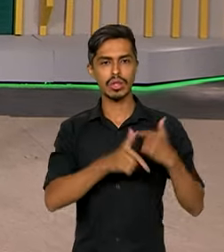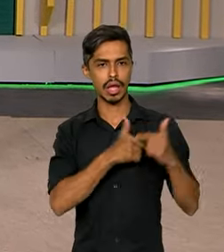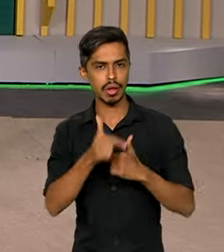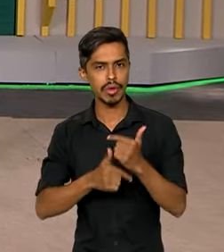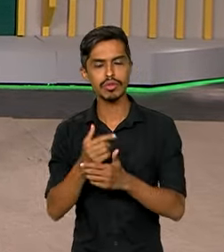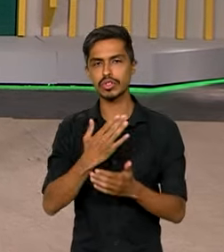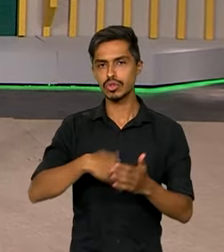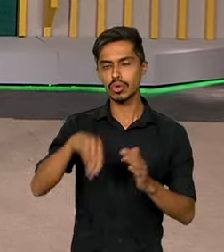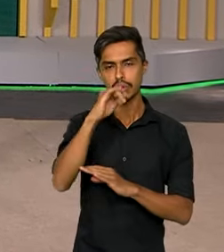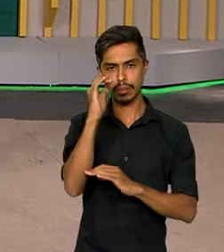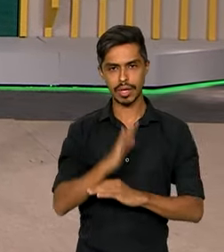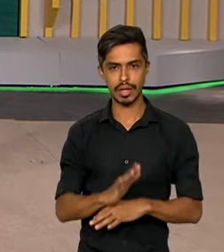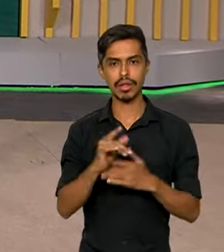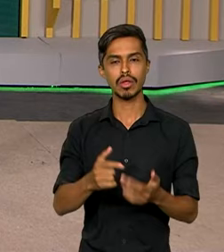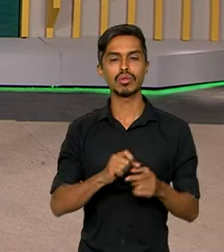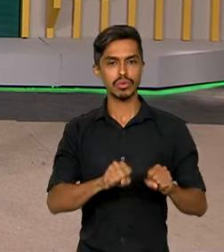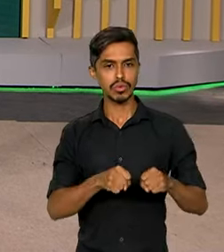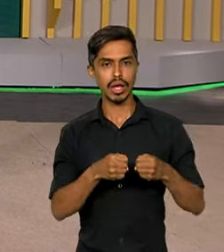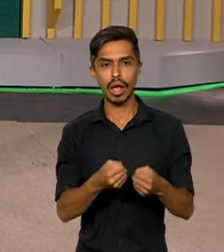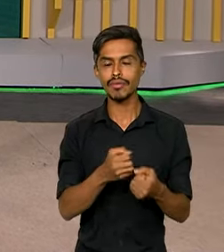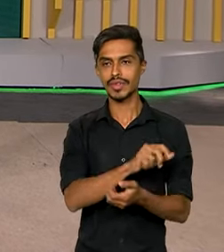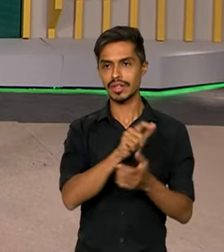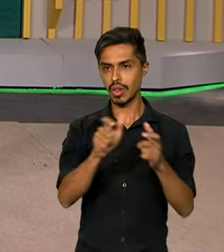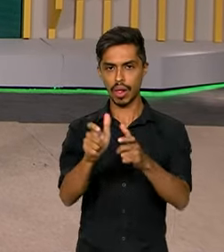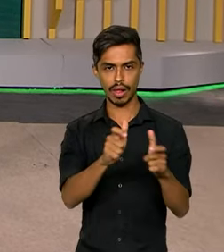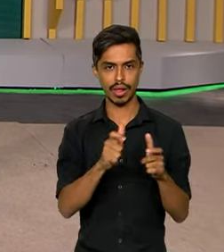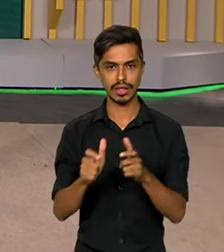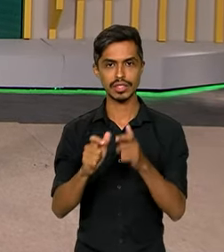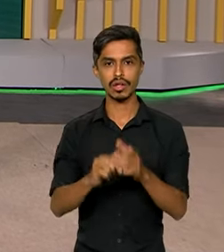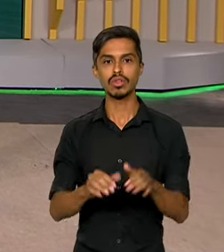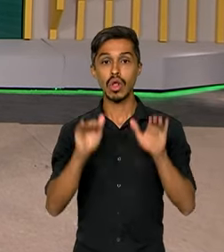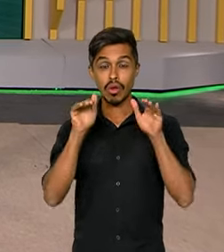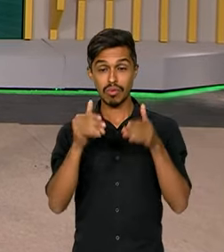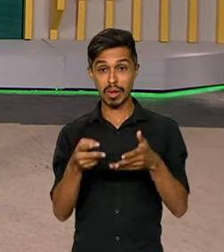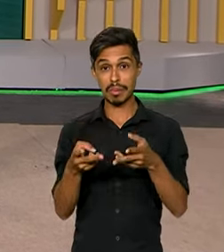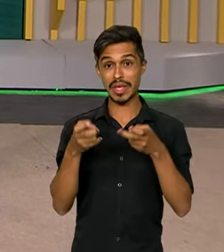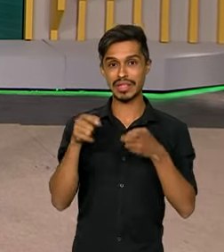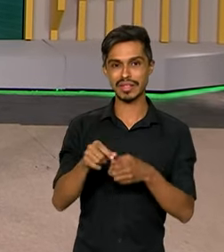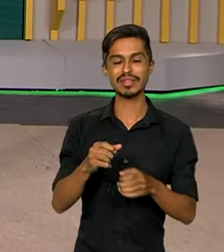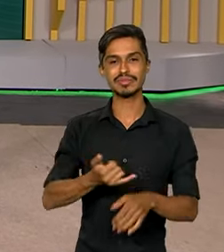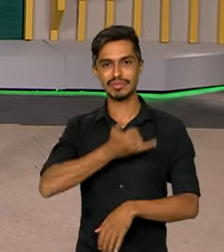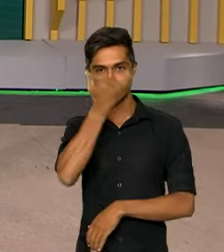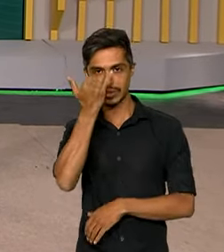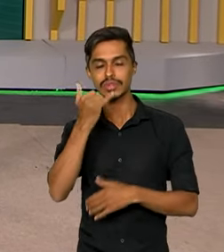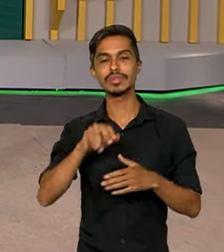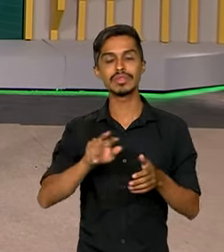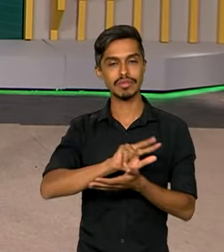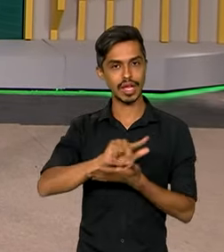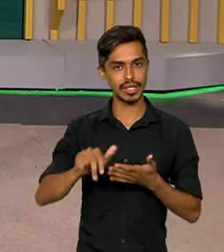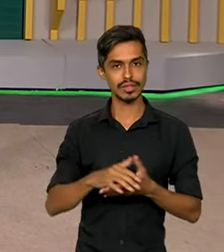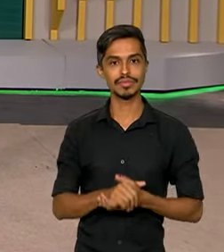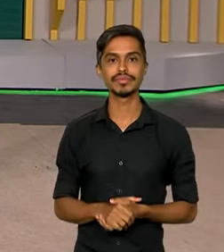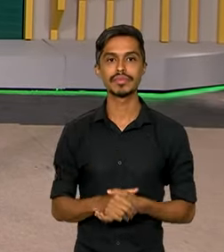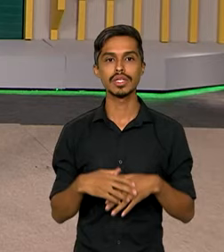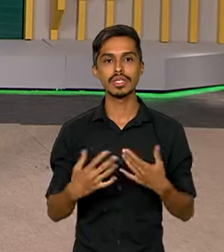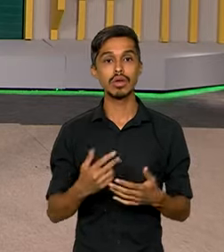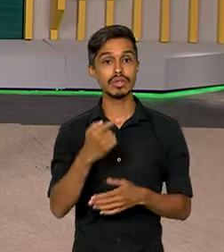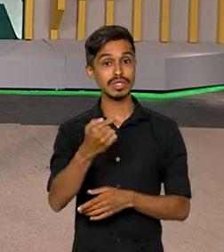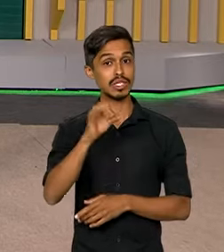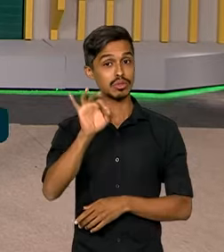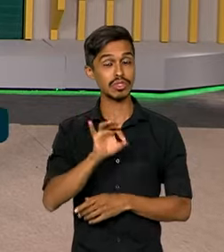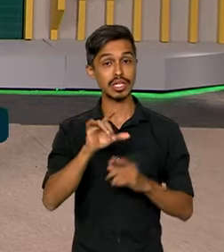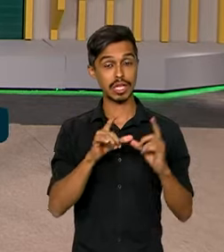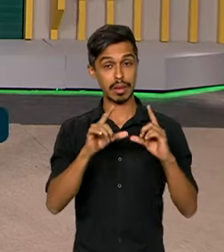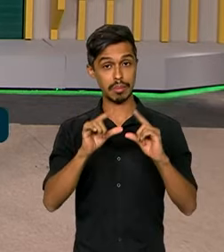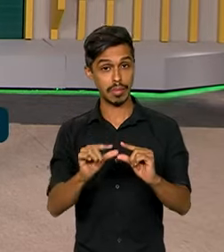todo o país com efetivo em locais com maior incidência de infrações e de acidentes. É, e foram 7% a